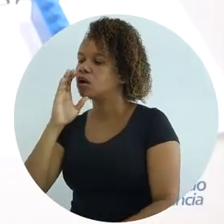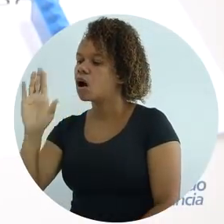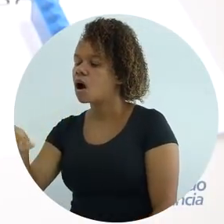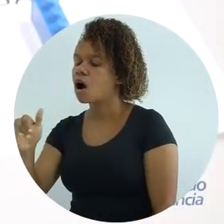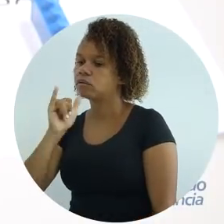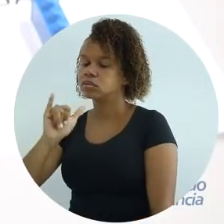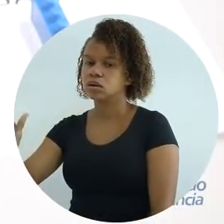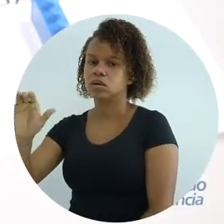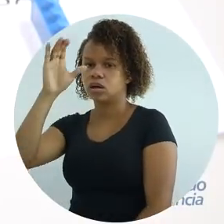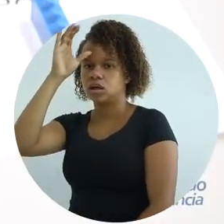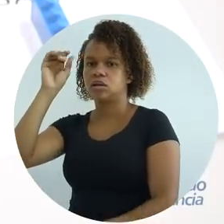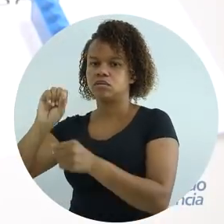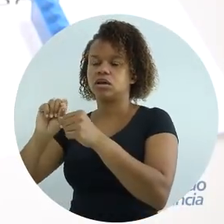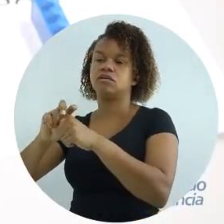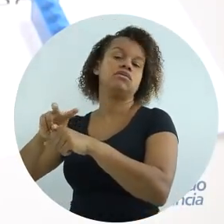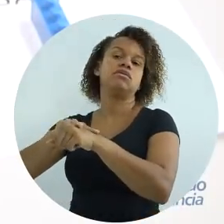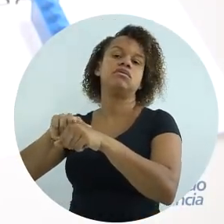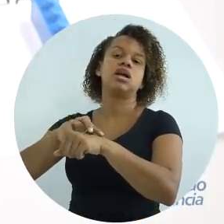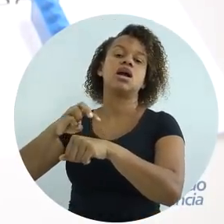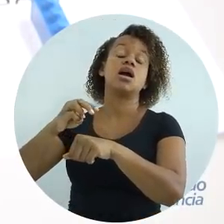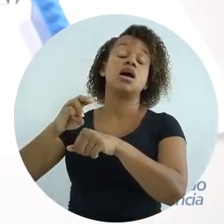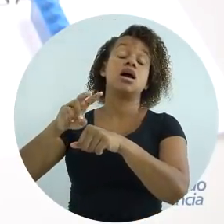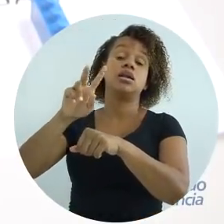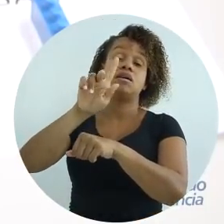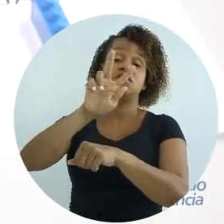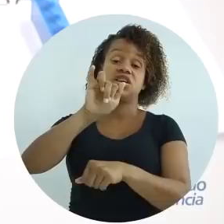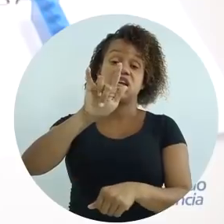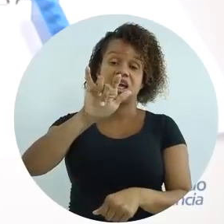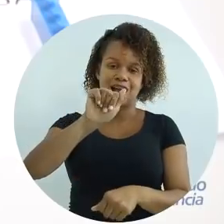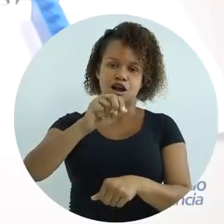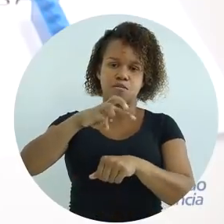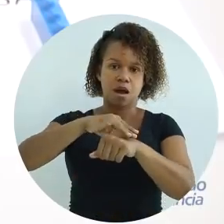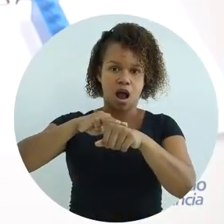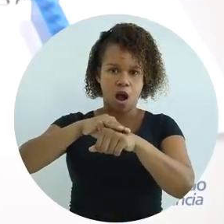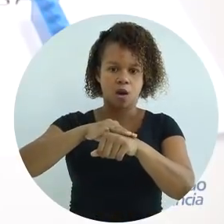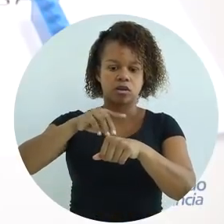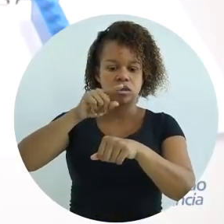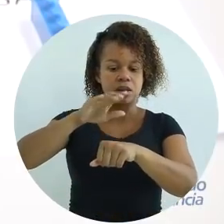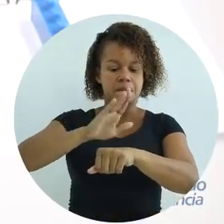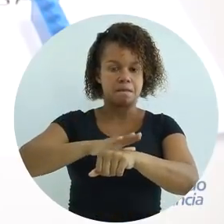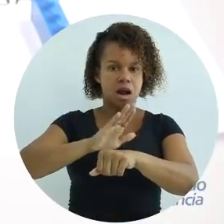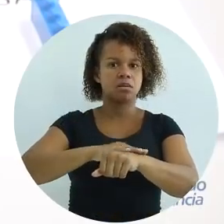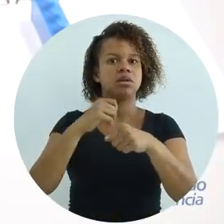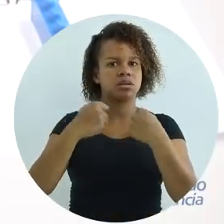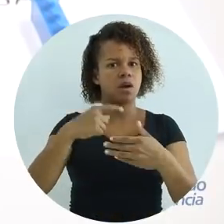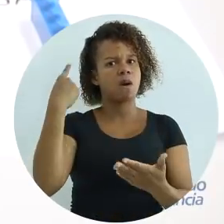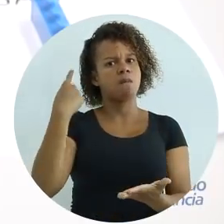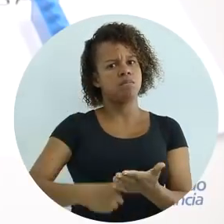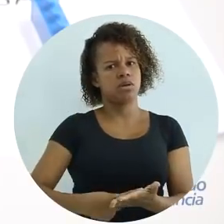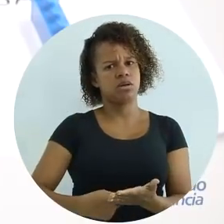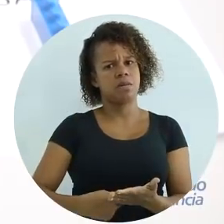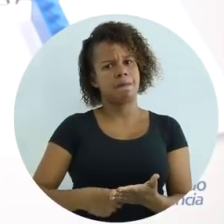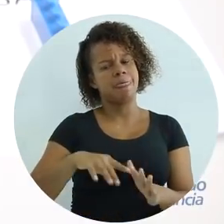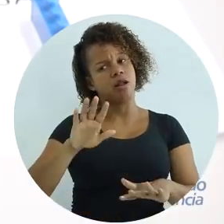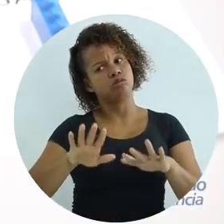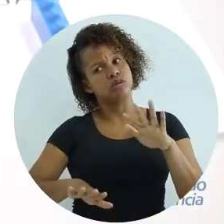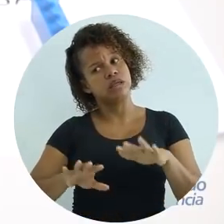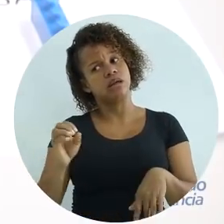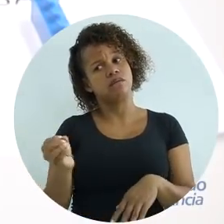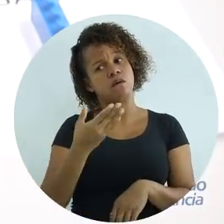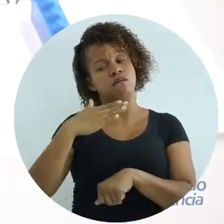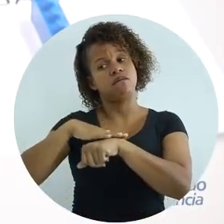da viga marrom. Se ela prometer um prazo a este cliente, este prazo precisa ser cumprido, a não ser que eles façam uma